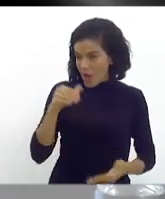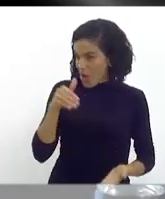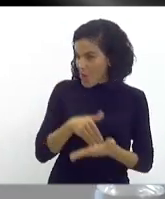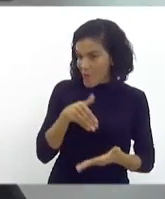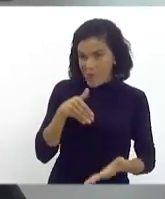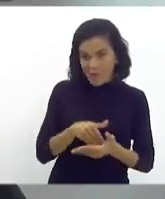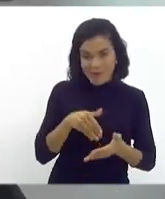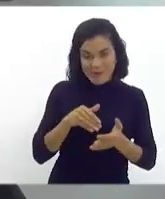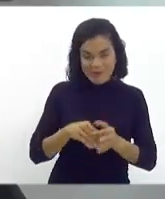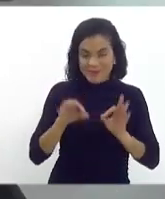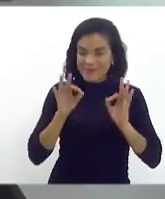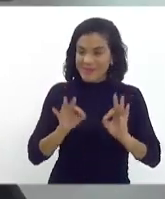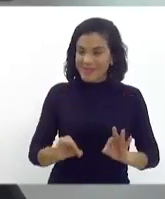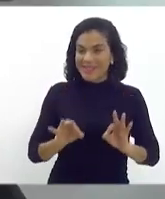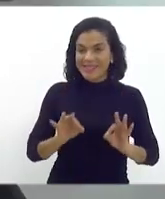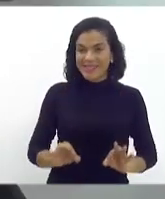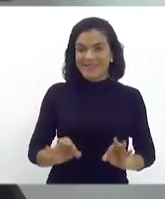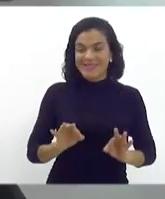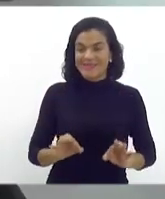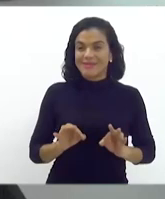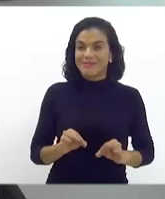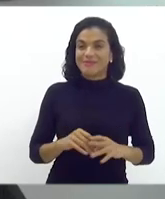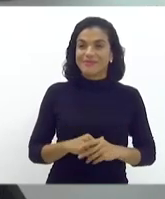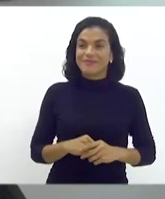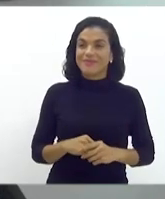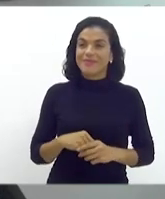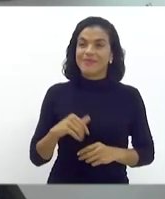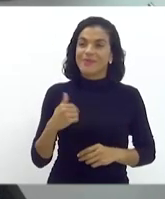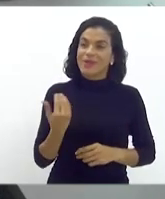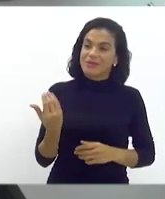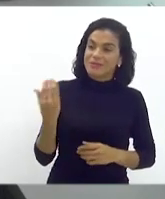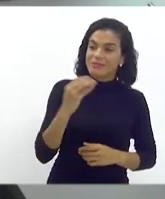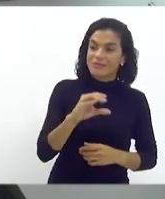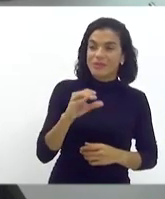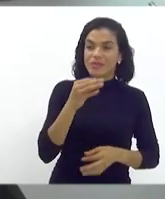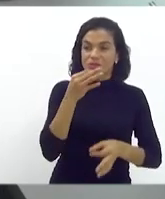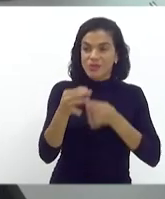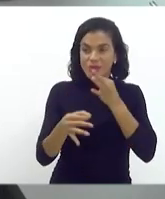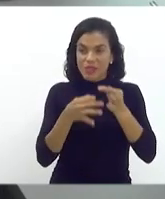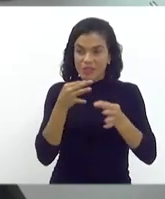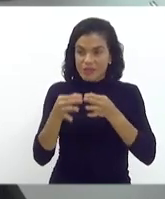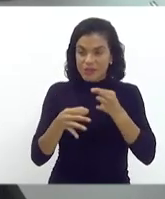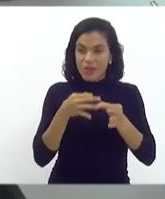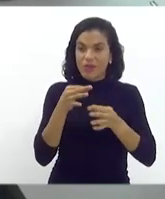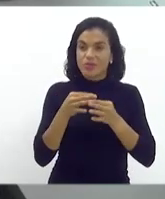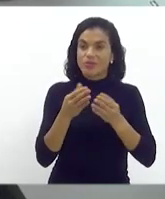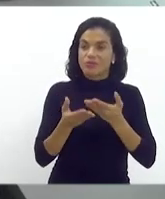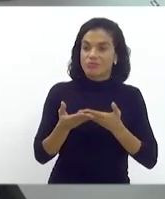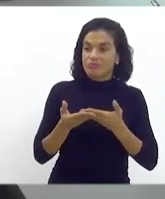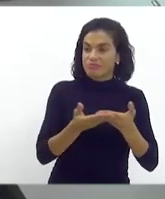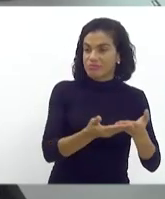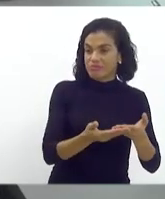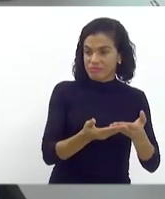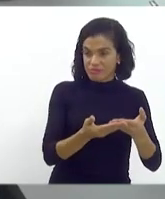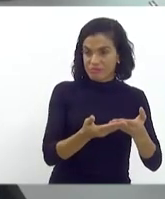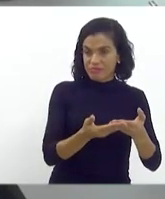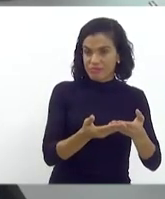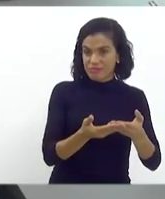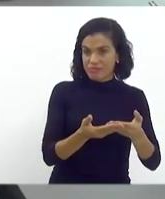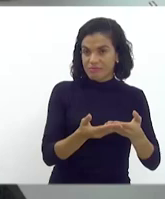né Por fim nós colocamos aqui algumas sugestões de encaminhamentos né